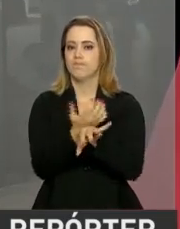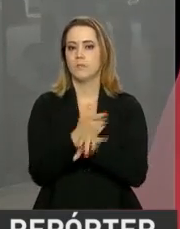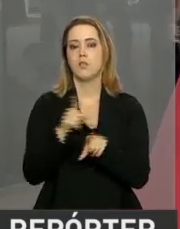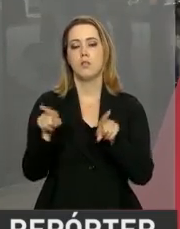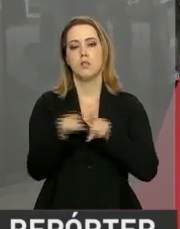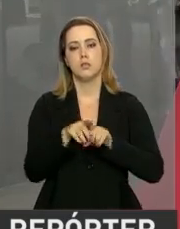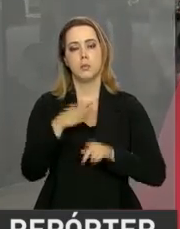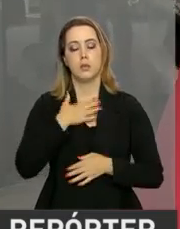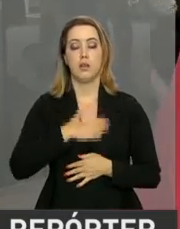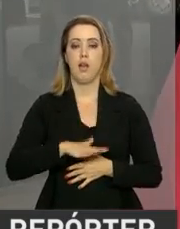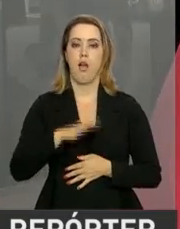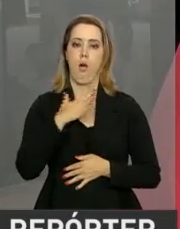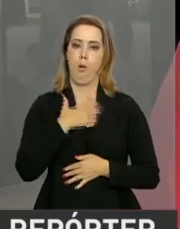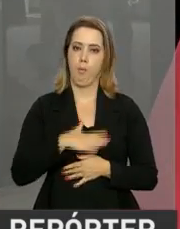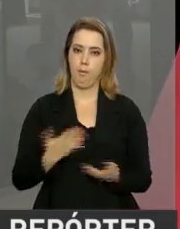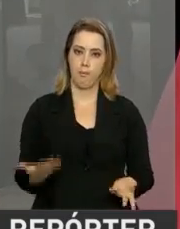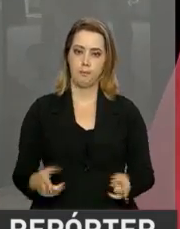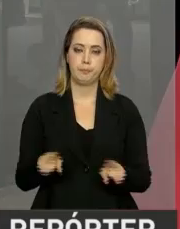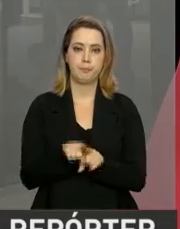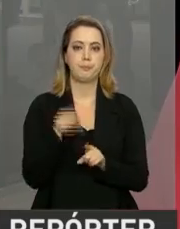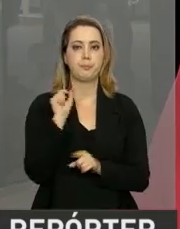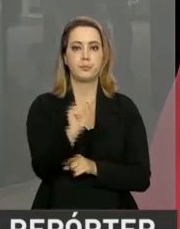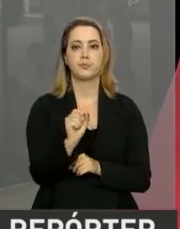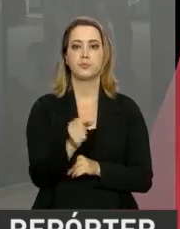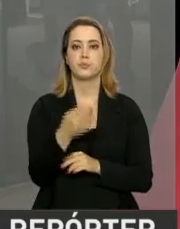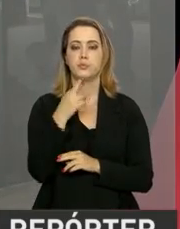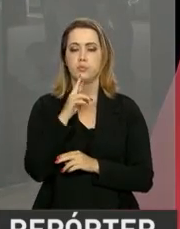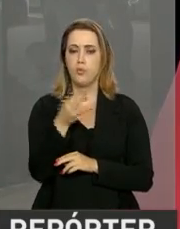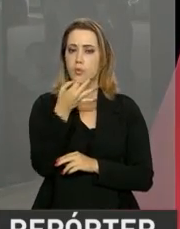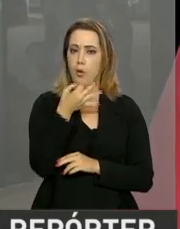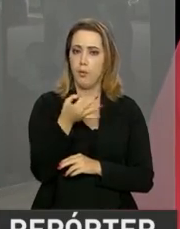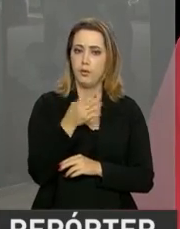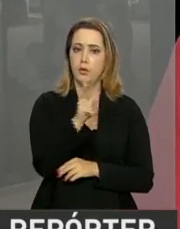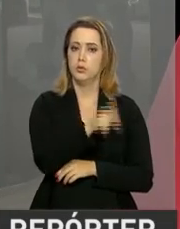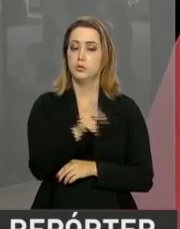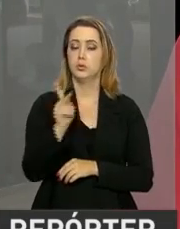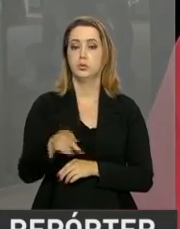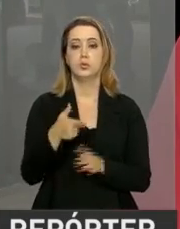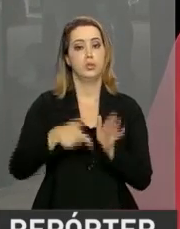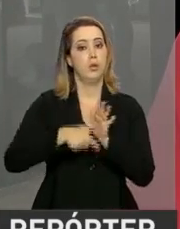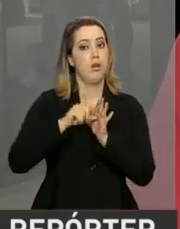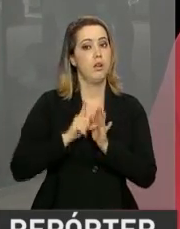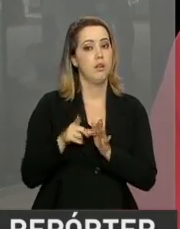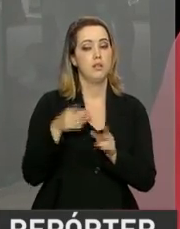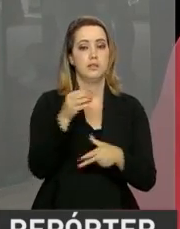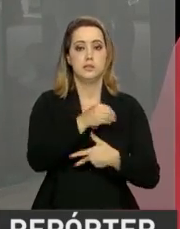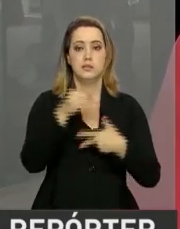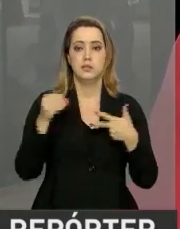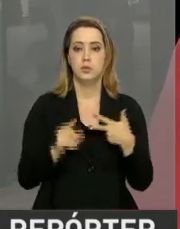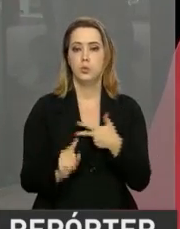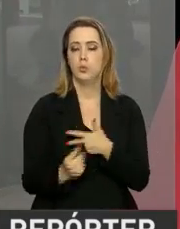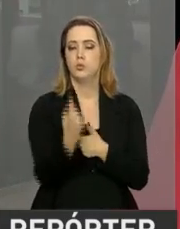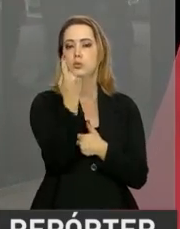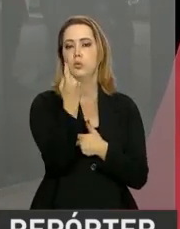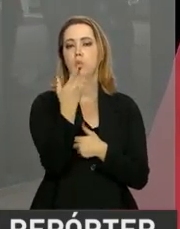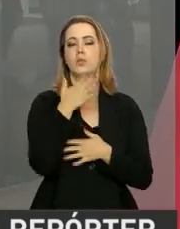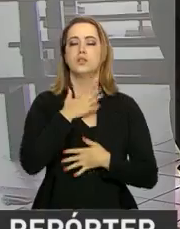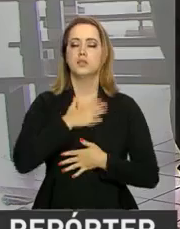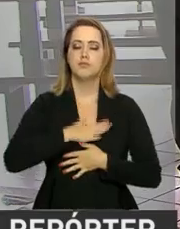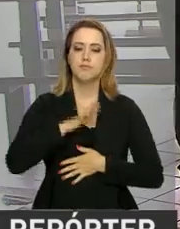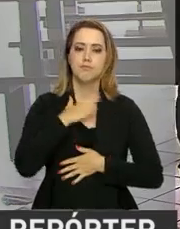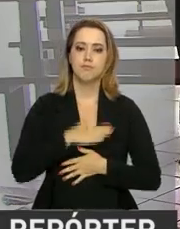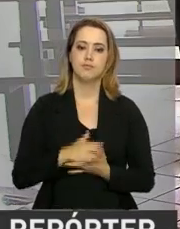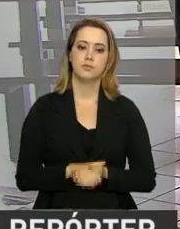manter a calma por isso a recomendação dos professores para véspera do enem é uma só relaxar